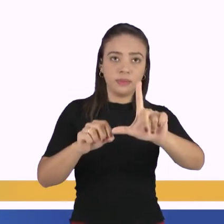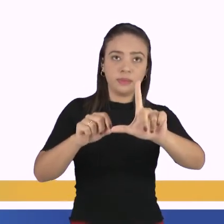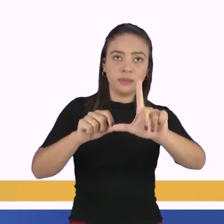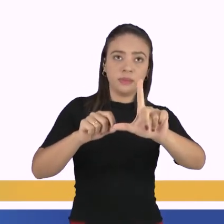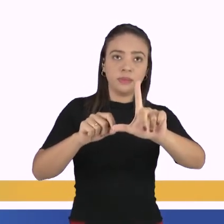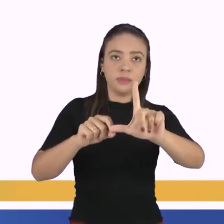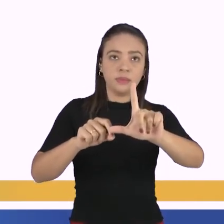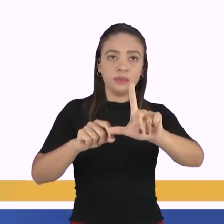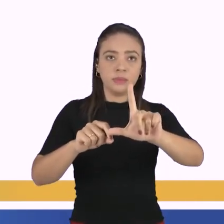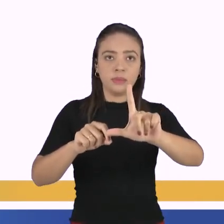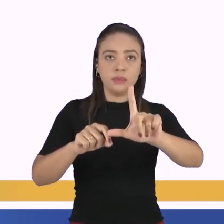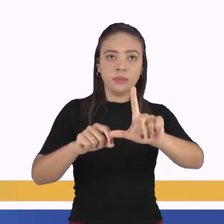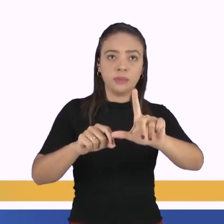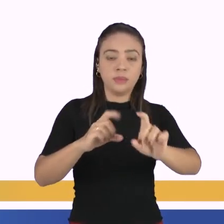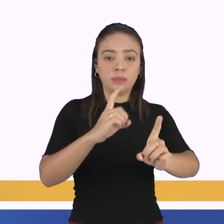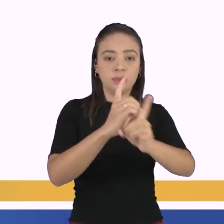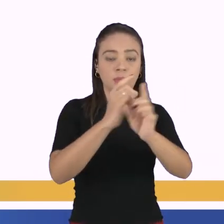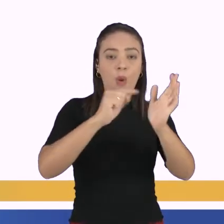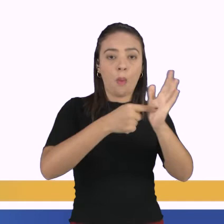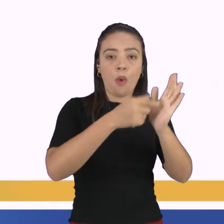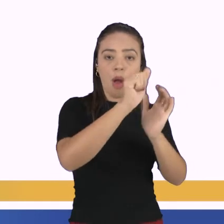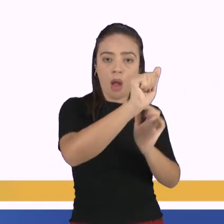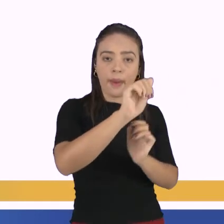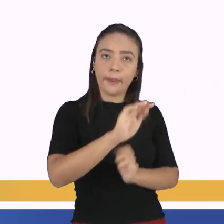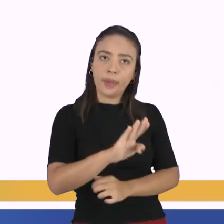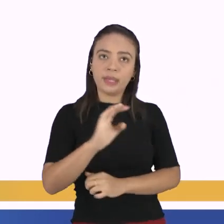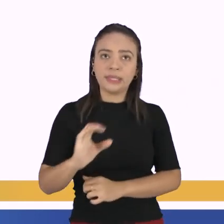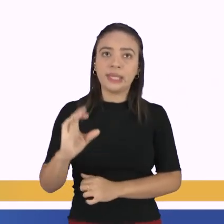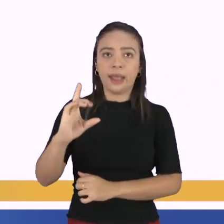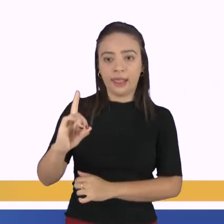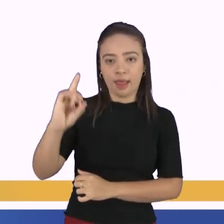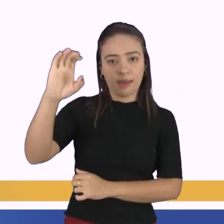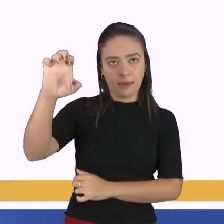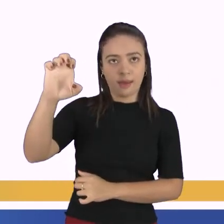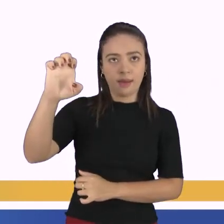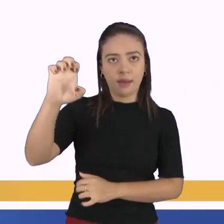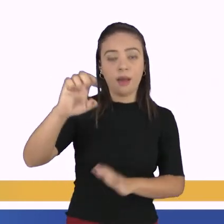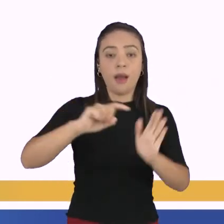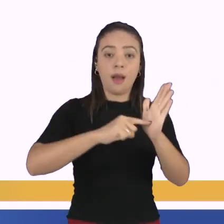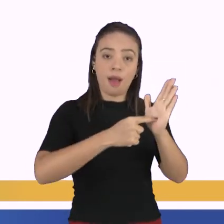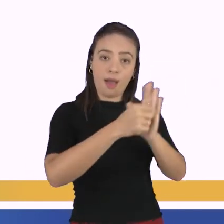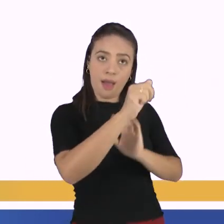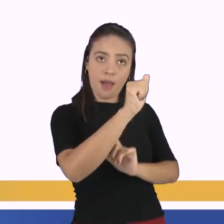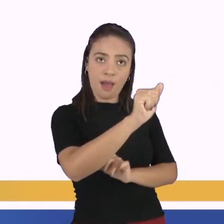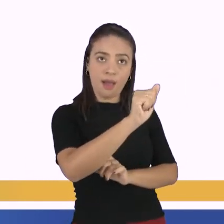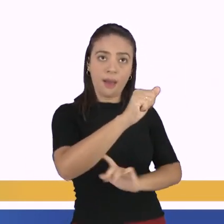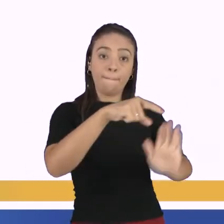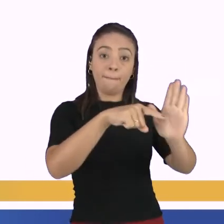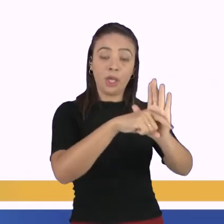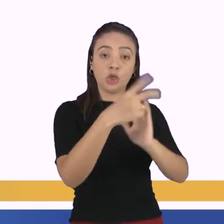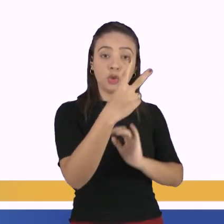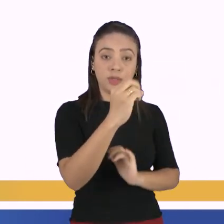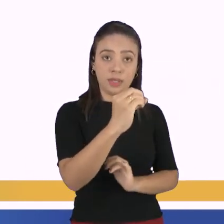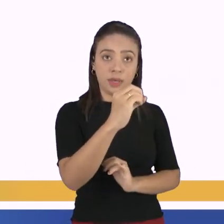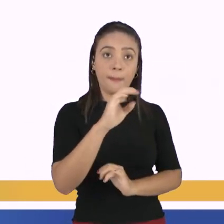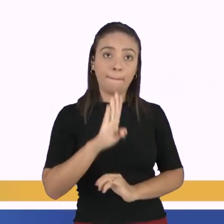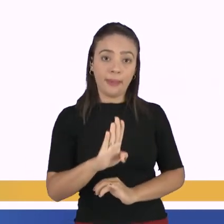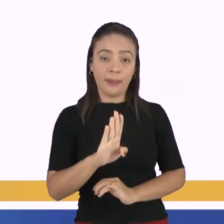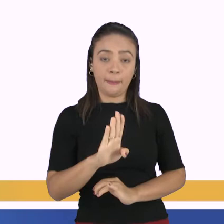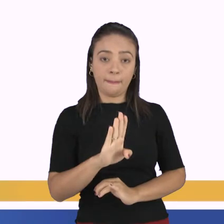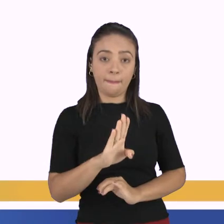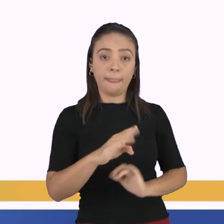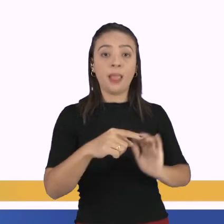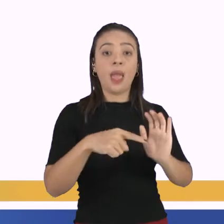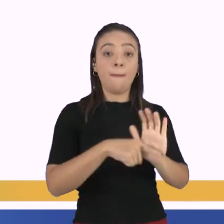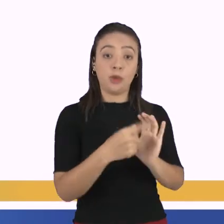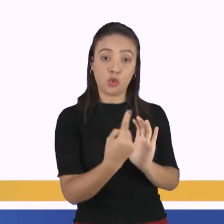que eu marquei o ponto A, o ponto B, o ponto C, o ponto D e o ponto E. O ponto A é o ponto menos 2 e 0, o ponto B é o